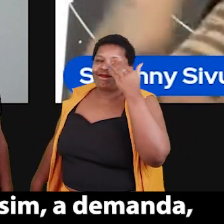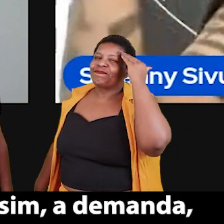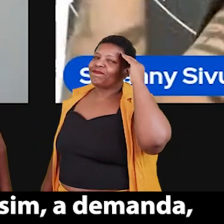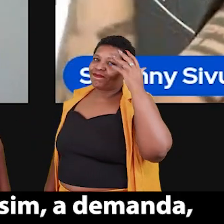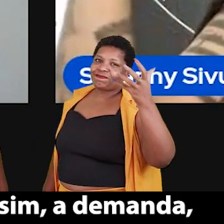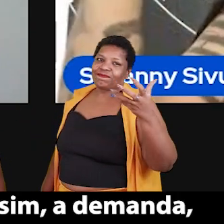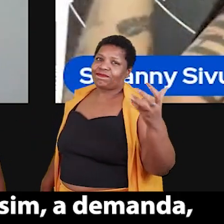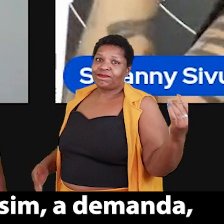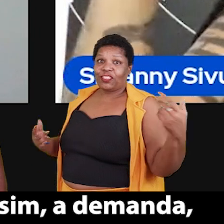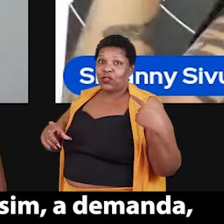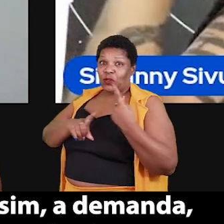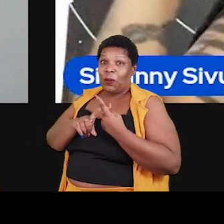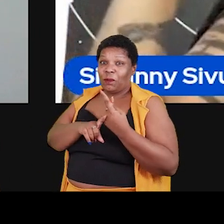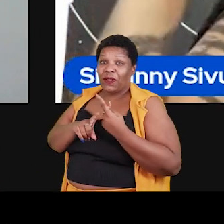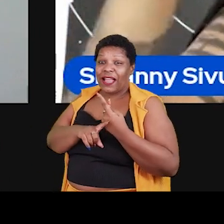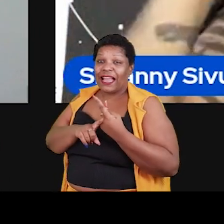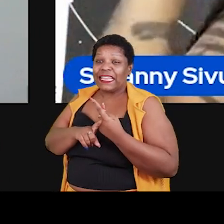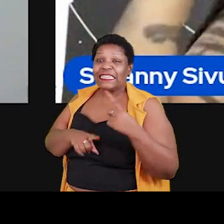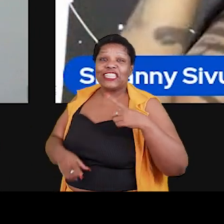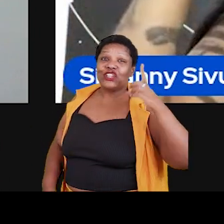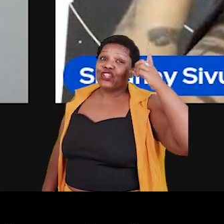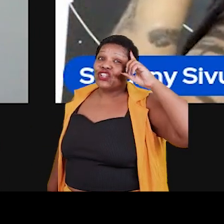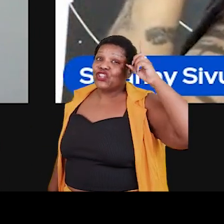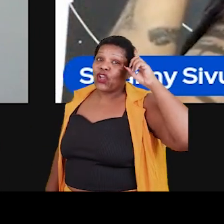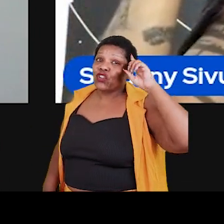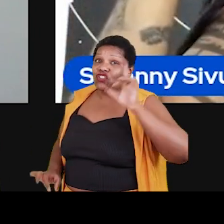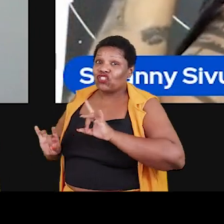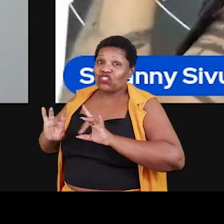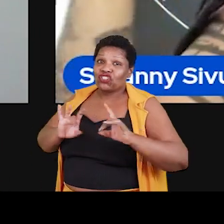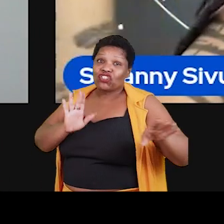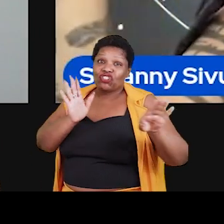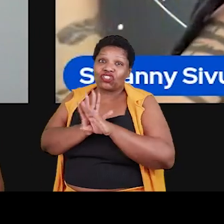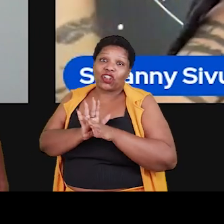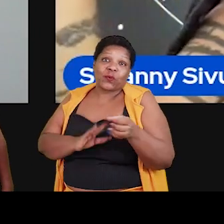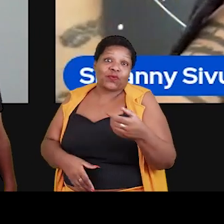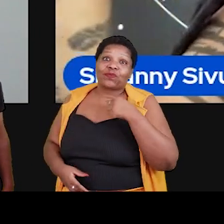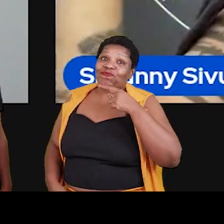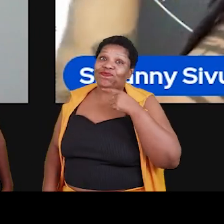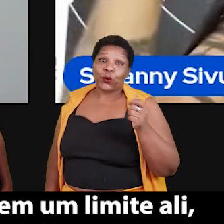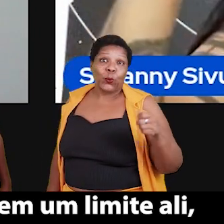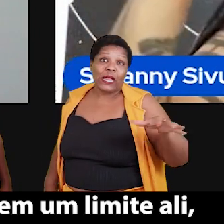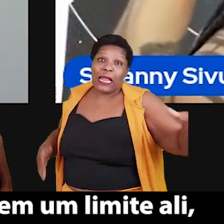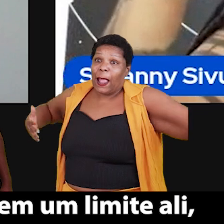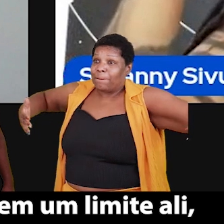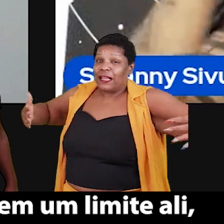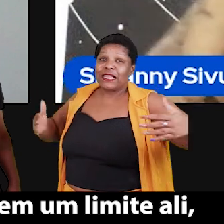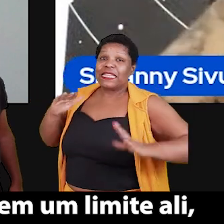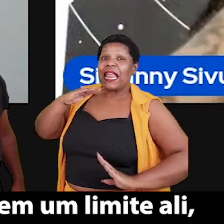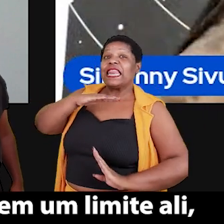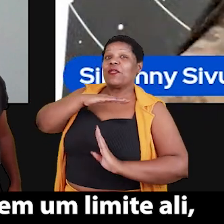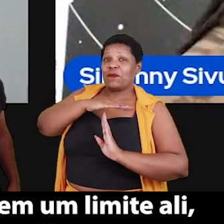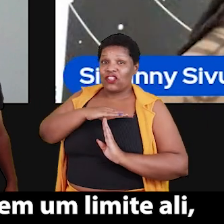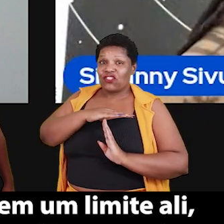a demanda, a procura de aluno, assim, todo dia chega alguém novo, só que a gente não tem braço para tudo, né? A gente tem um limite